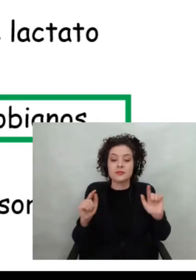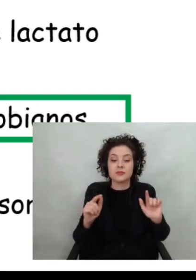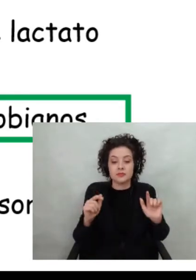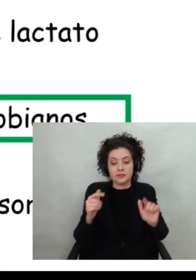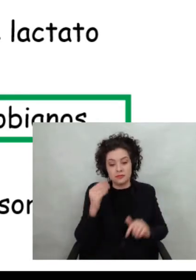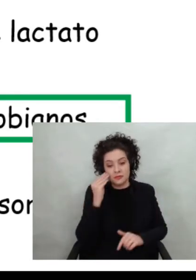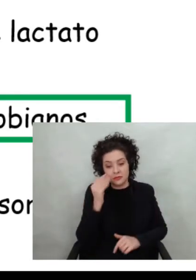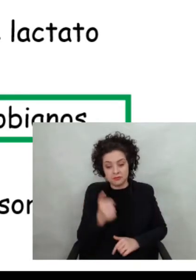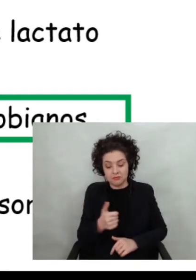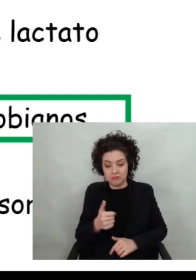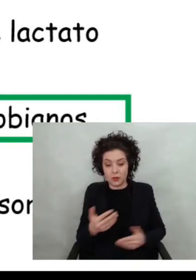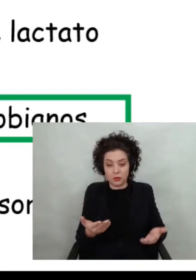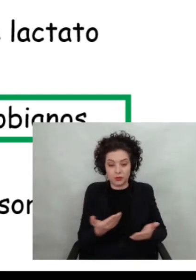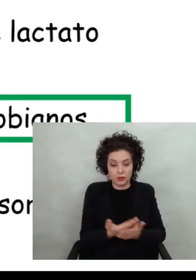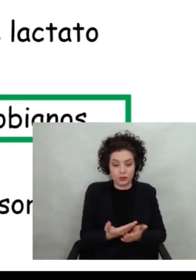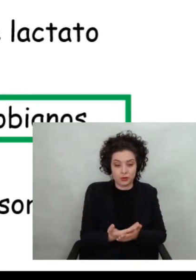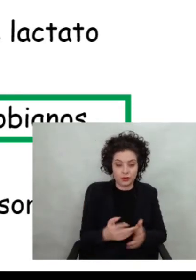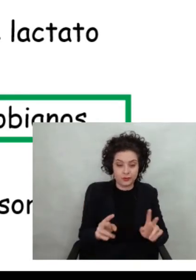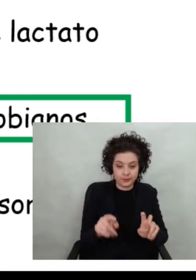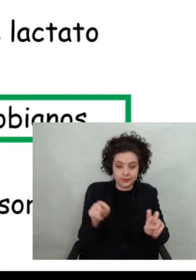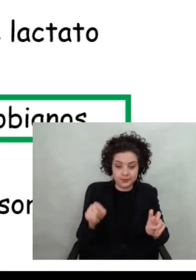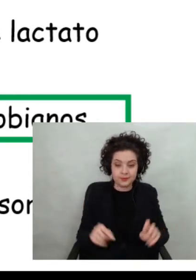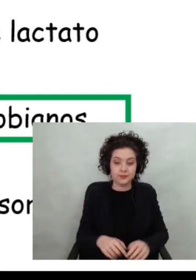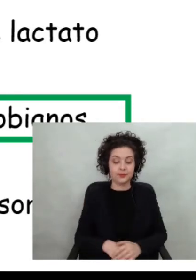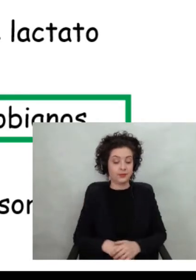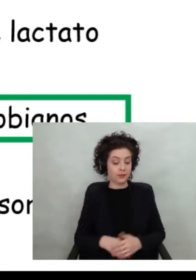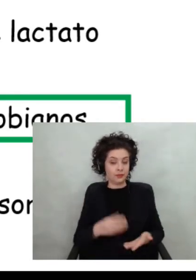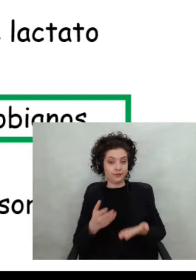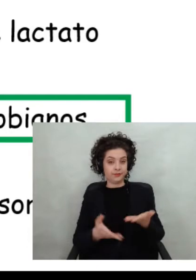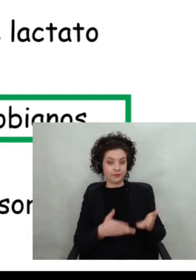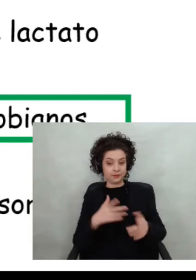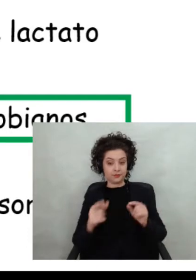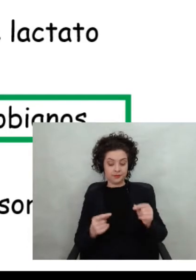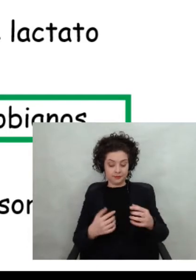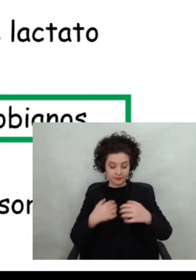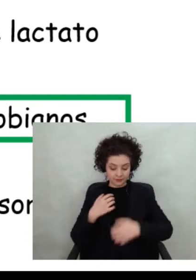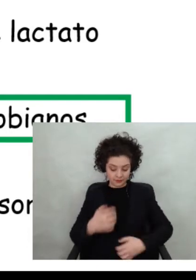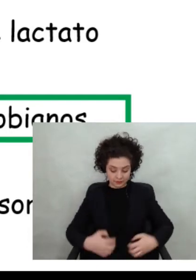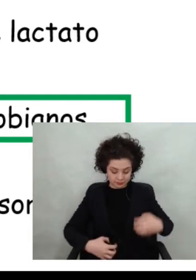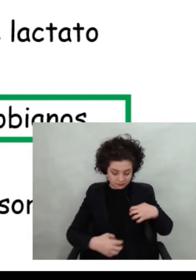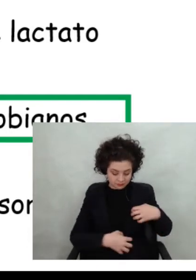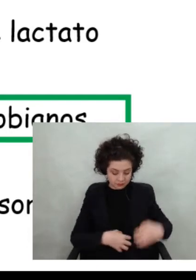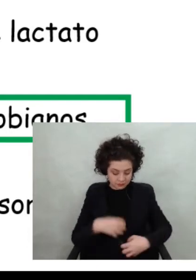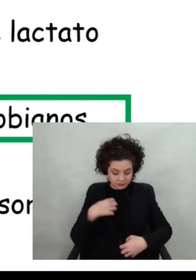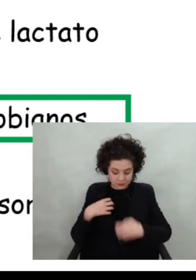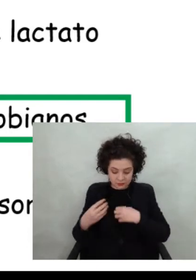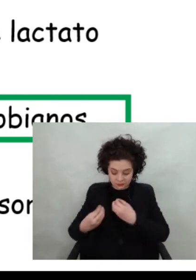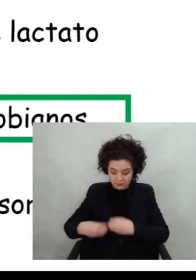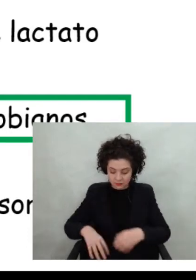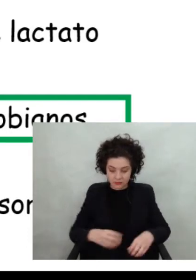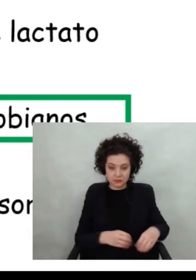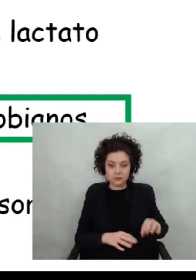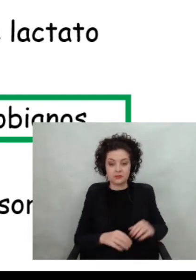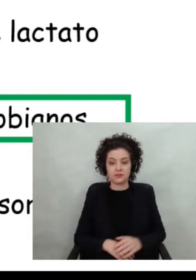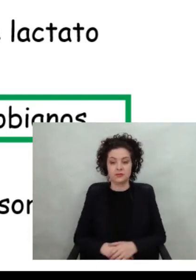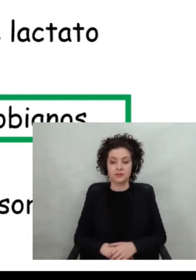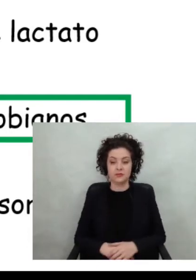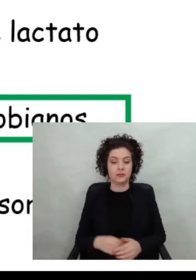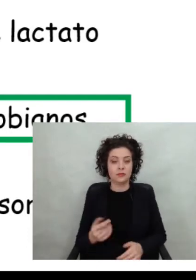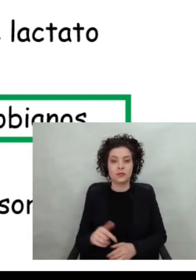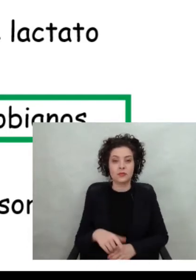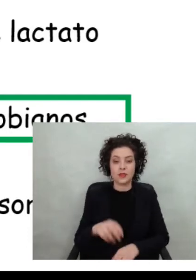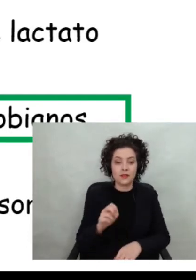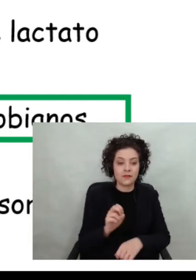isso? É que nós estamos tratando uma sepse viral sem dar antiviral. Ou seja, nós não temos